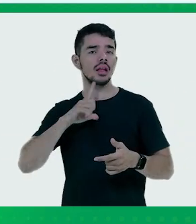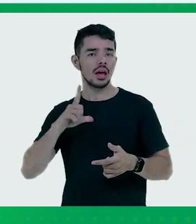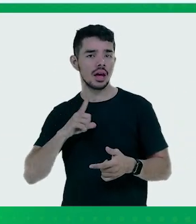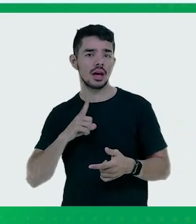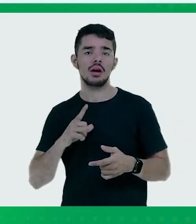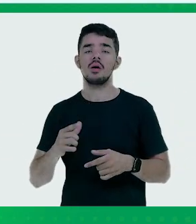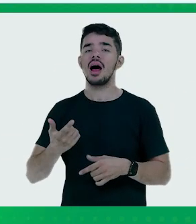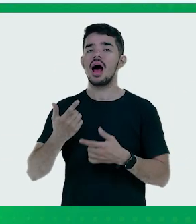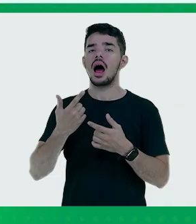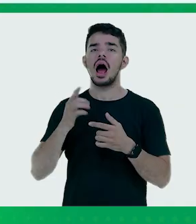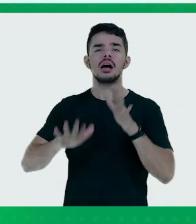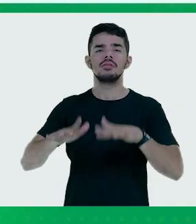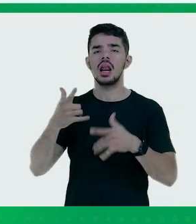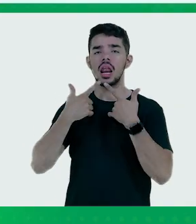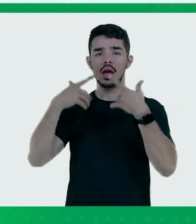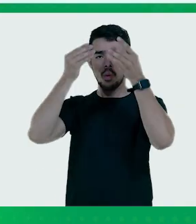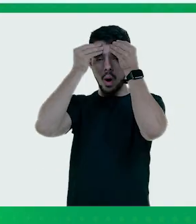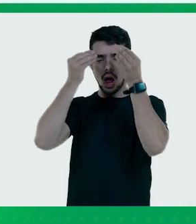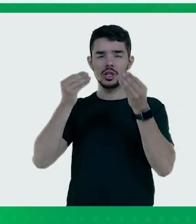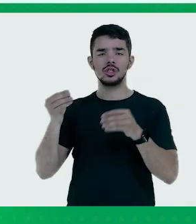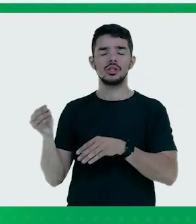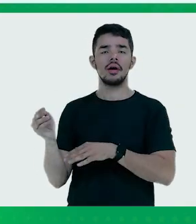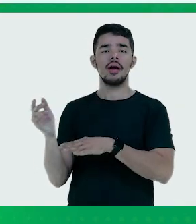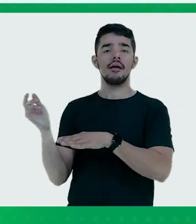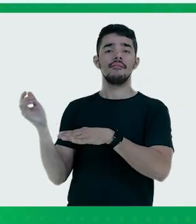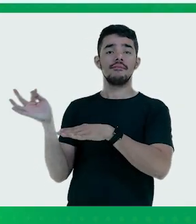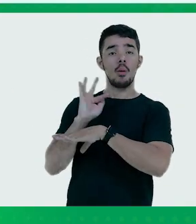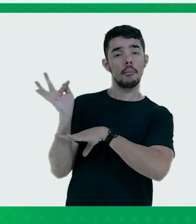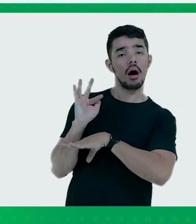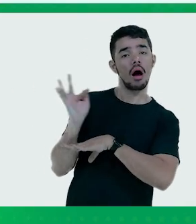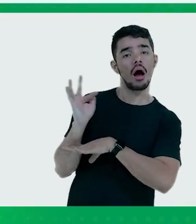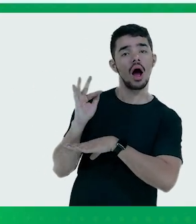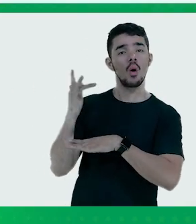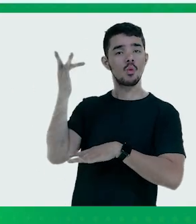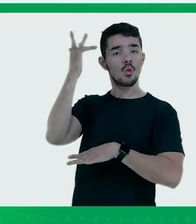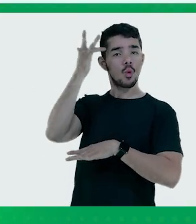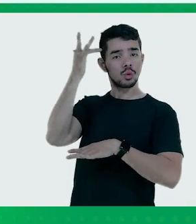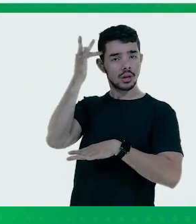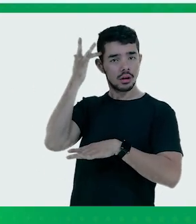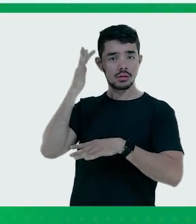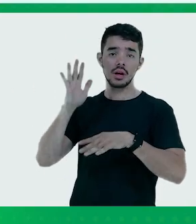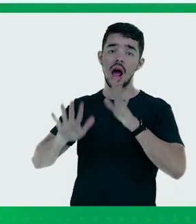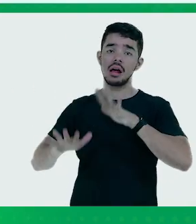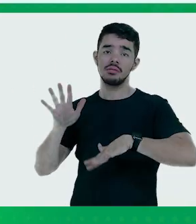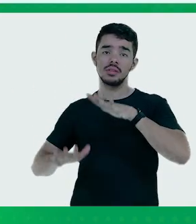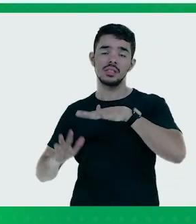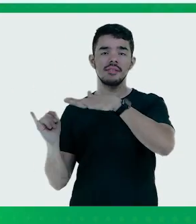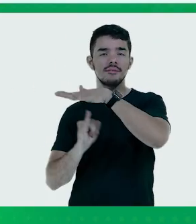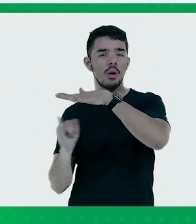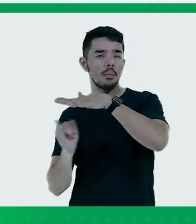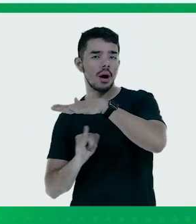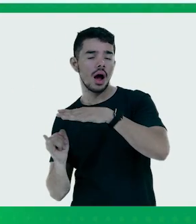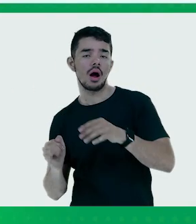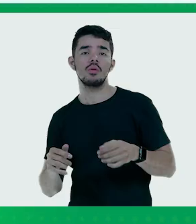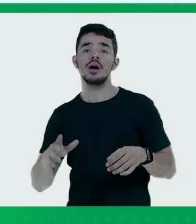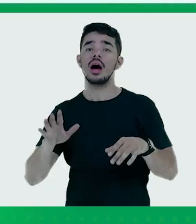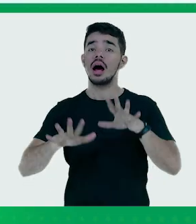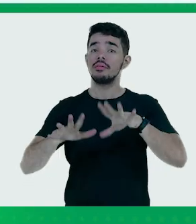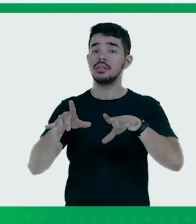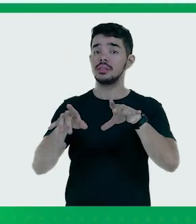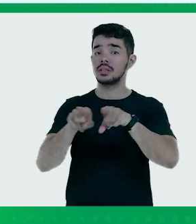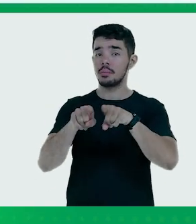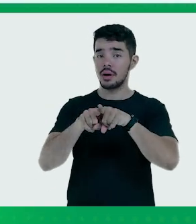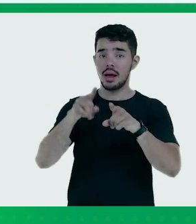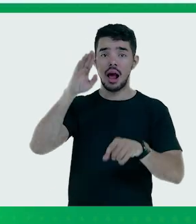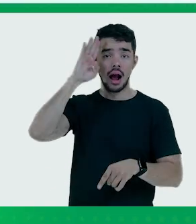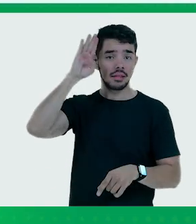trazem, ora, uma linguagem mais culta, ora, uma linguagem mais popular. Há uma ruptura com a linguagem acadêmica,